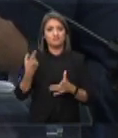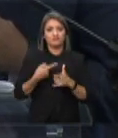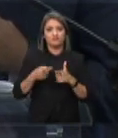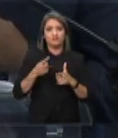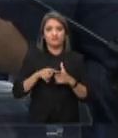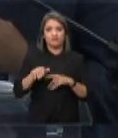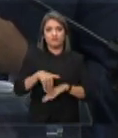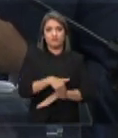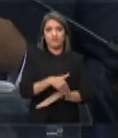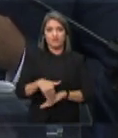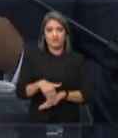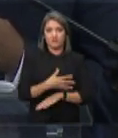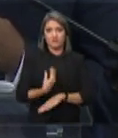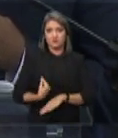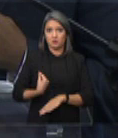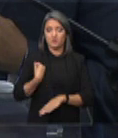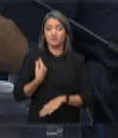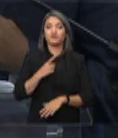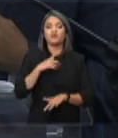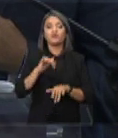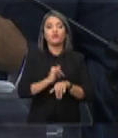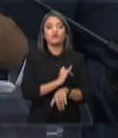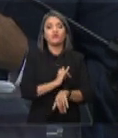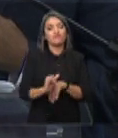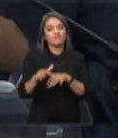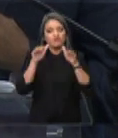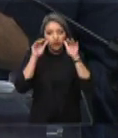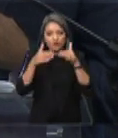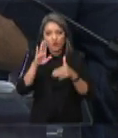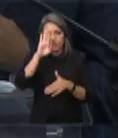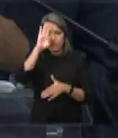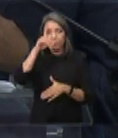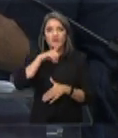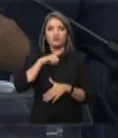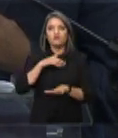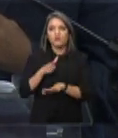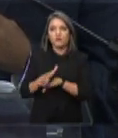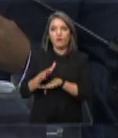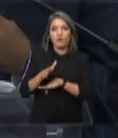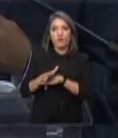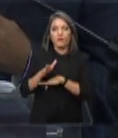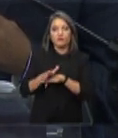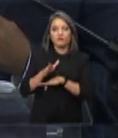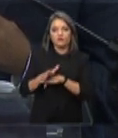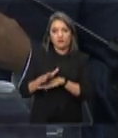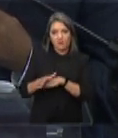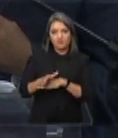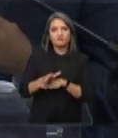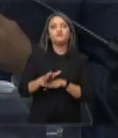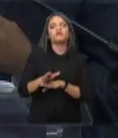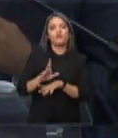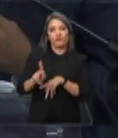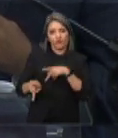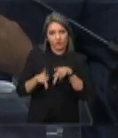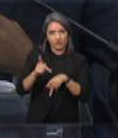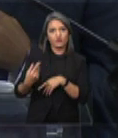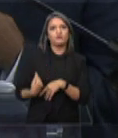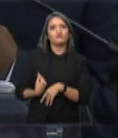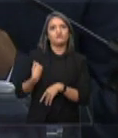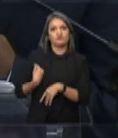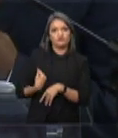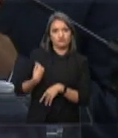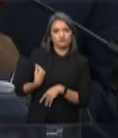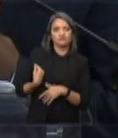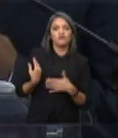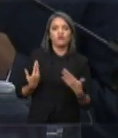adotando as estratégias que tenham como a centralidade o acesso imediato a população situação de rua sem isso Senhor Ministro